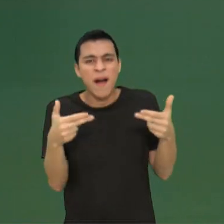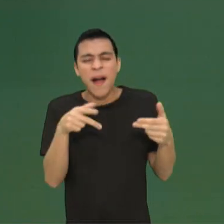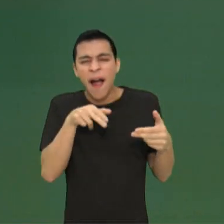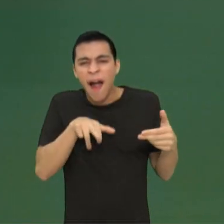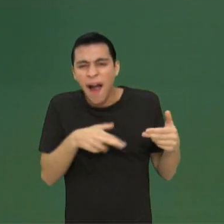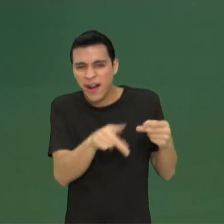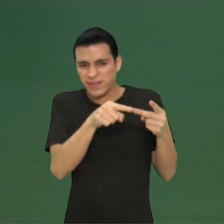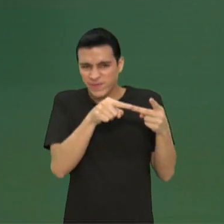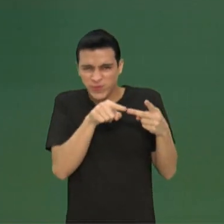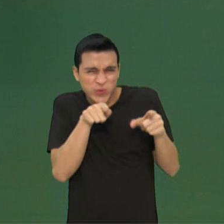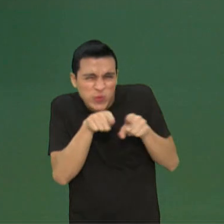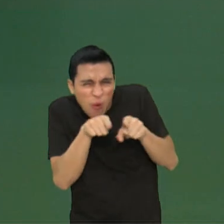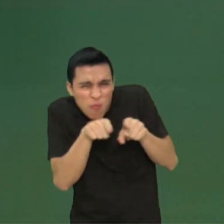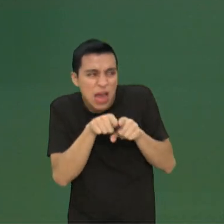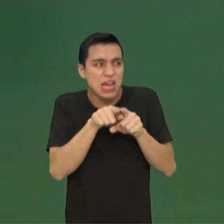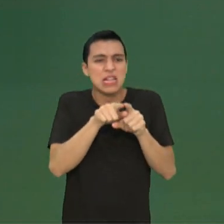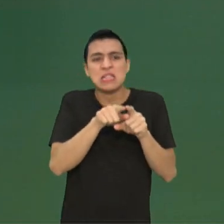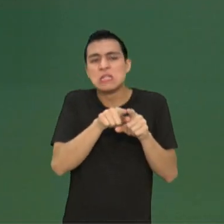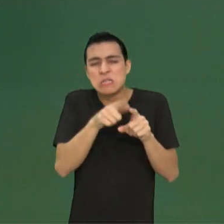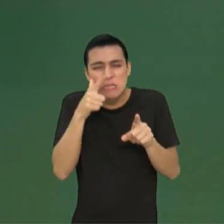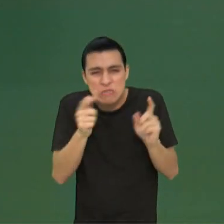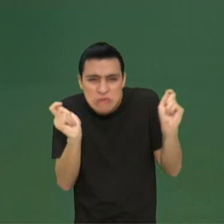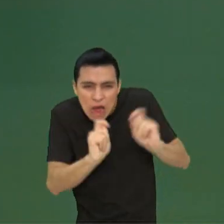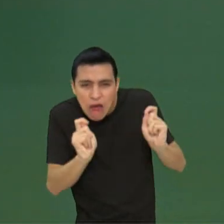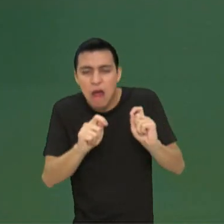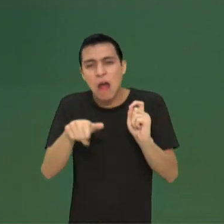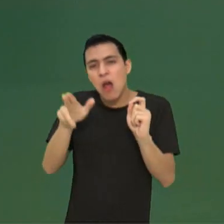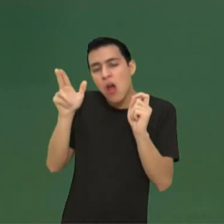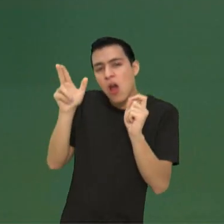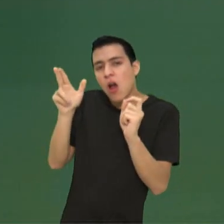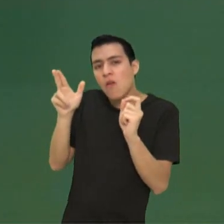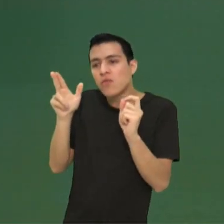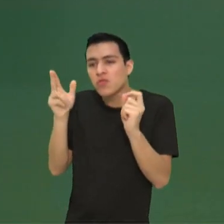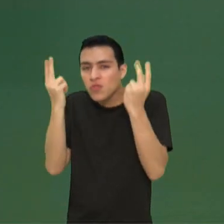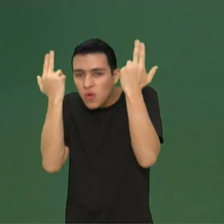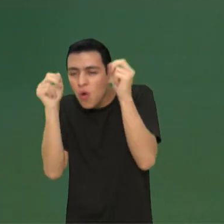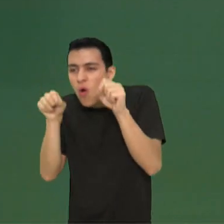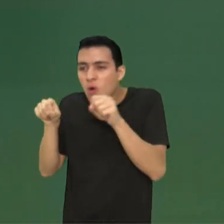Camundongos, em seguida, tendo sucesso, em seguida, coelhos. Tendo sucesso, em